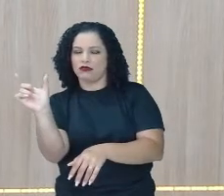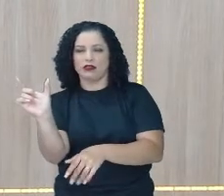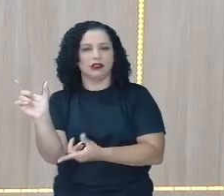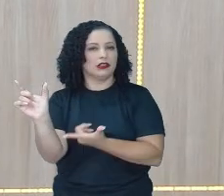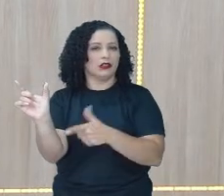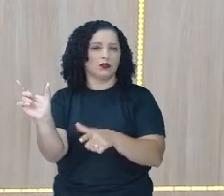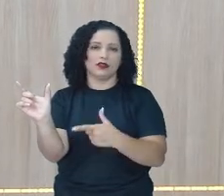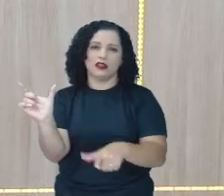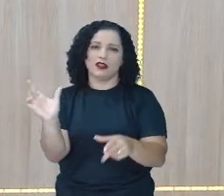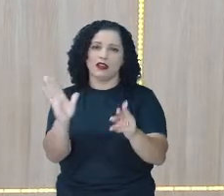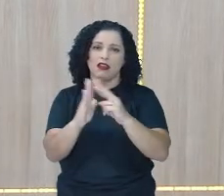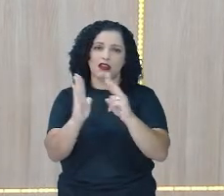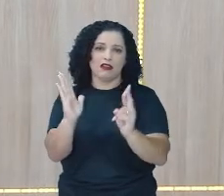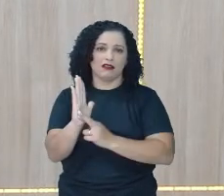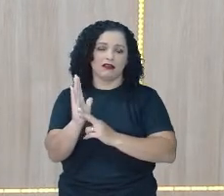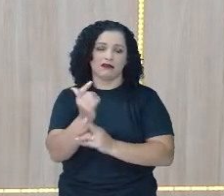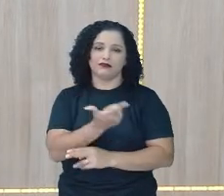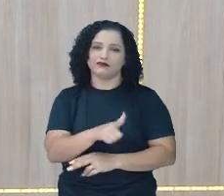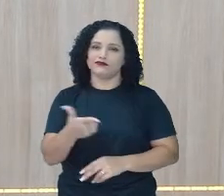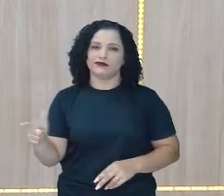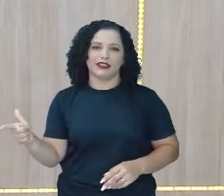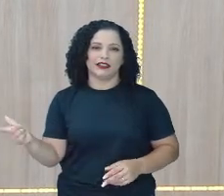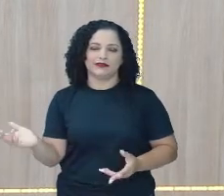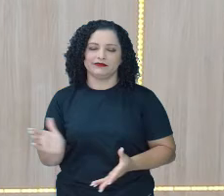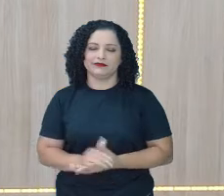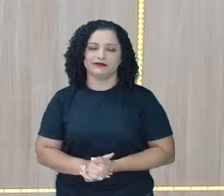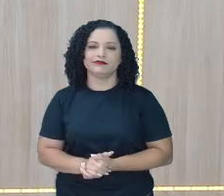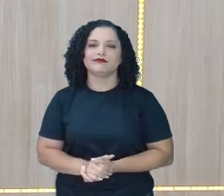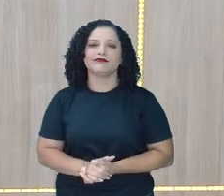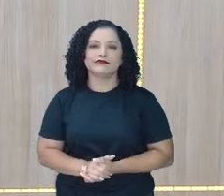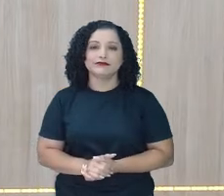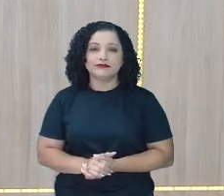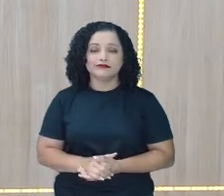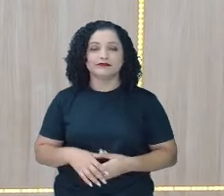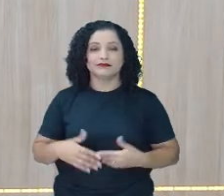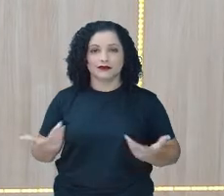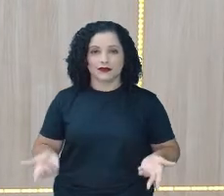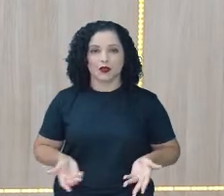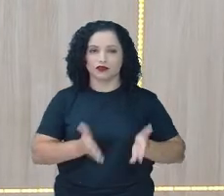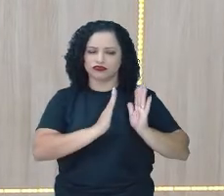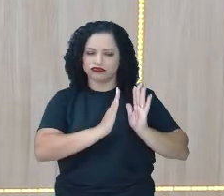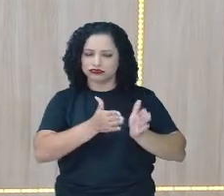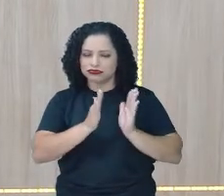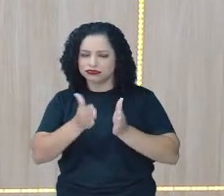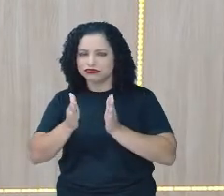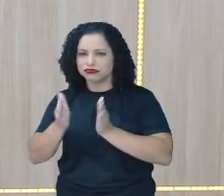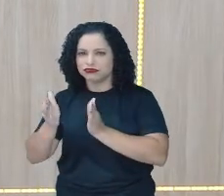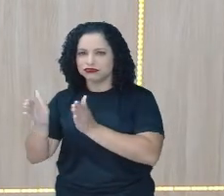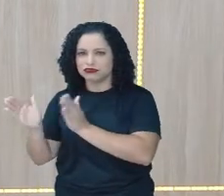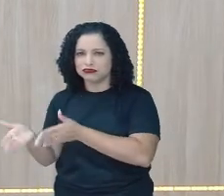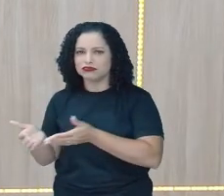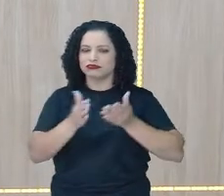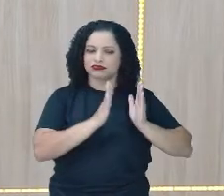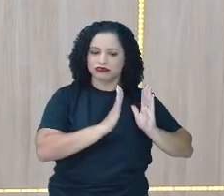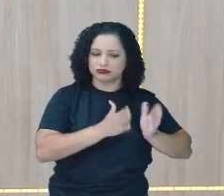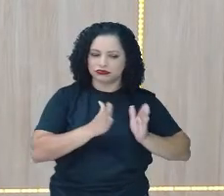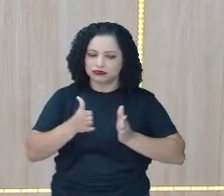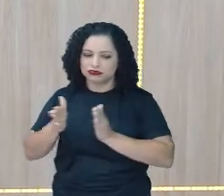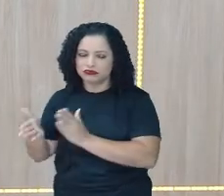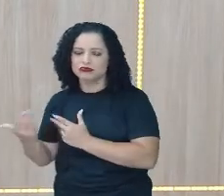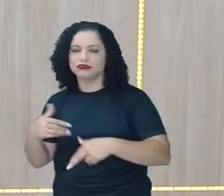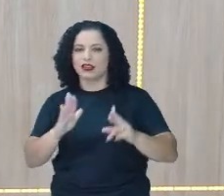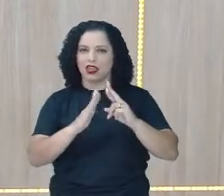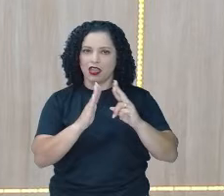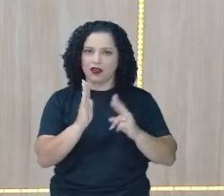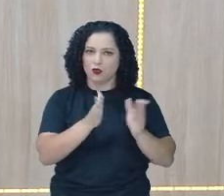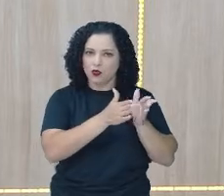é irregular. Então não tem, se tivesse um padrão, era a regularidade. A regularidade das palavras que terminam com som de chiado é assim.